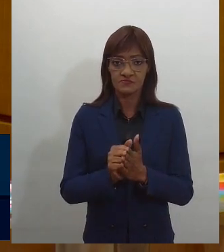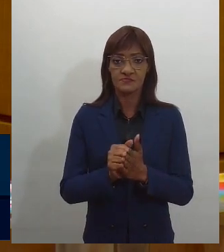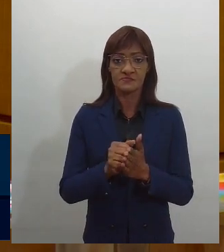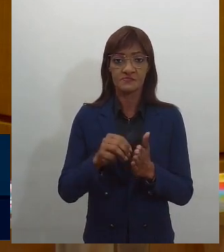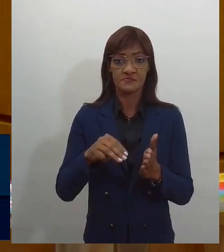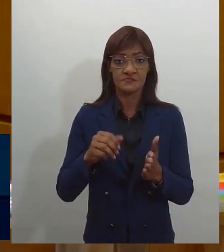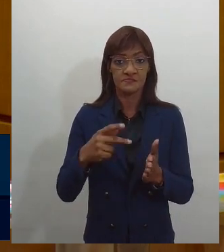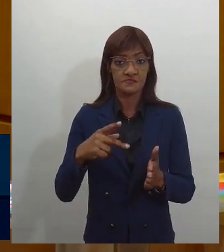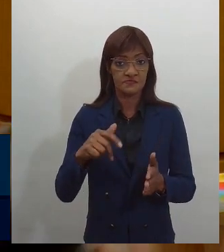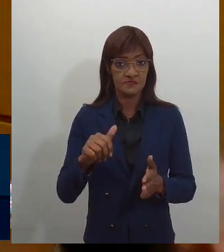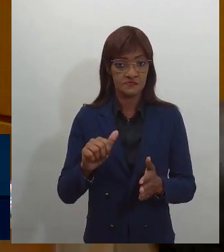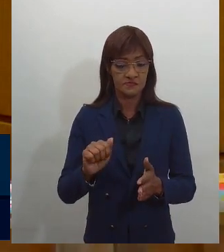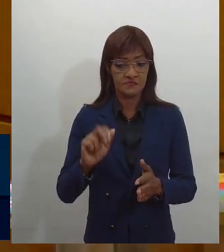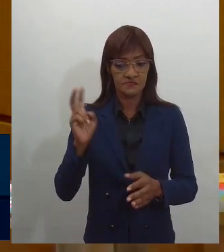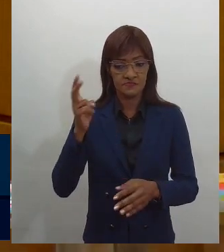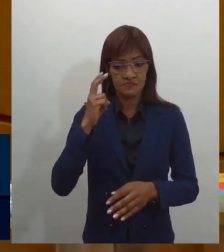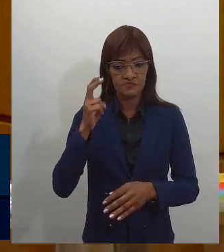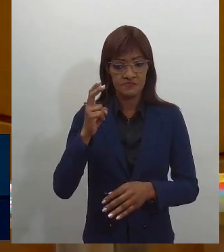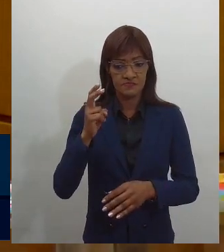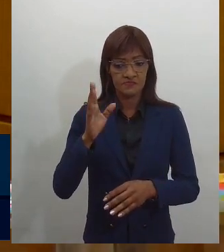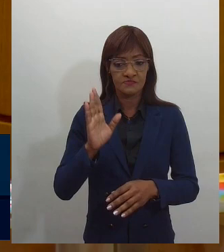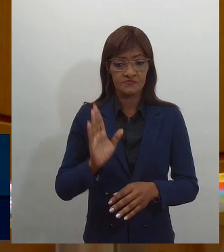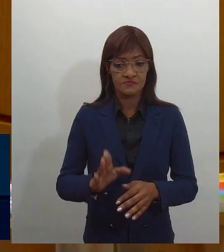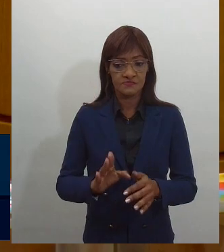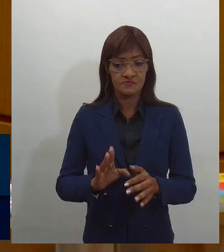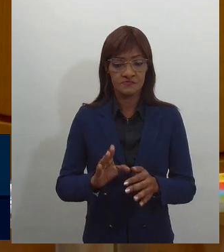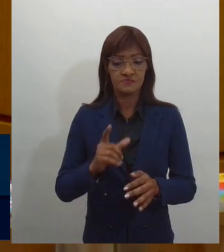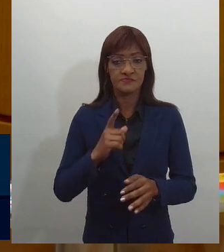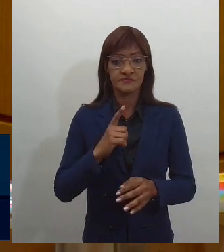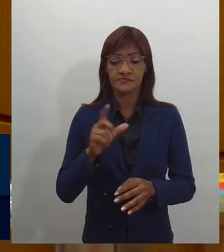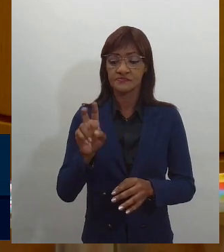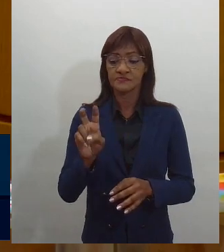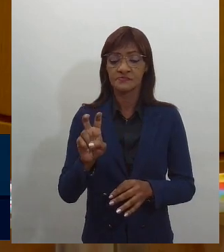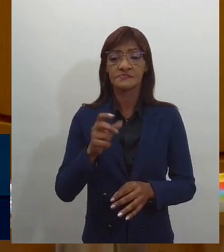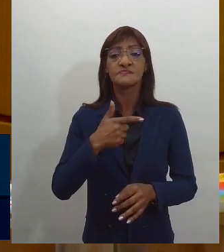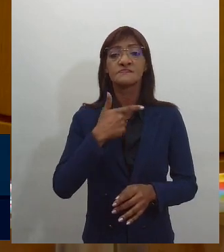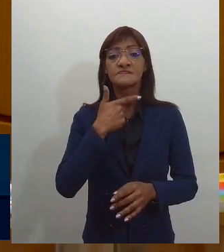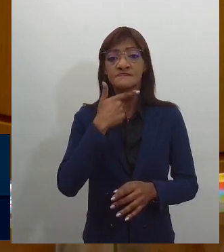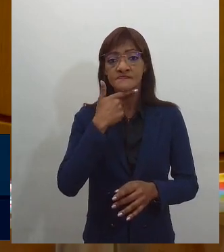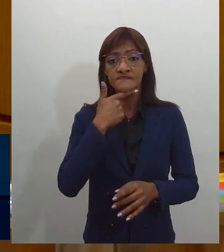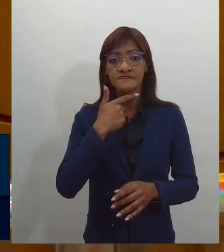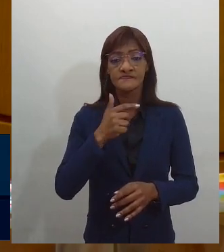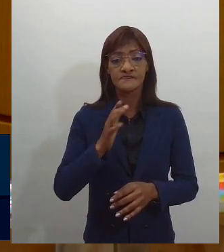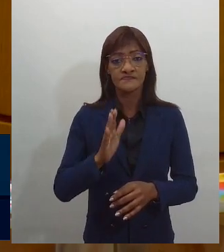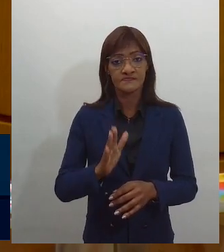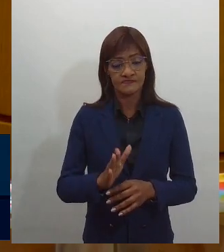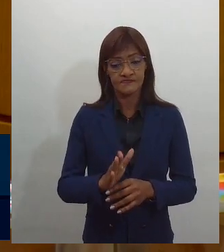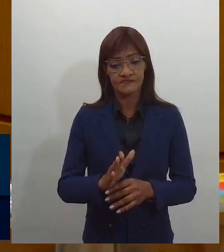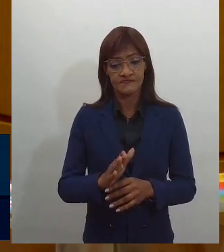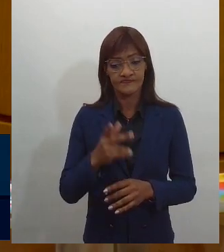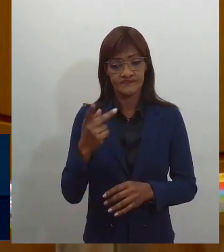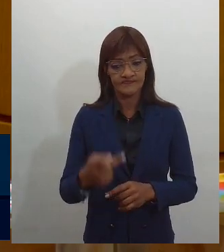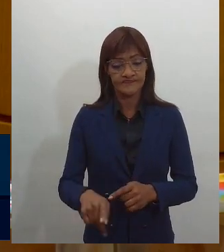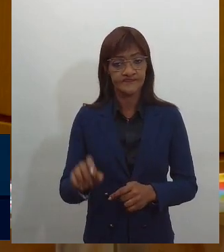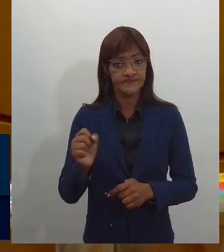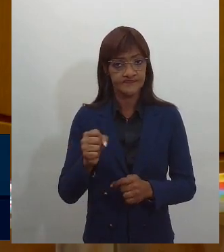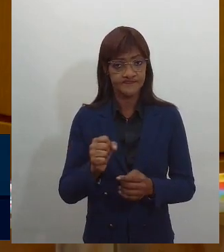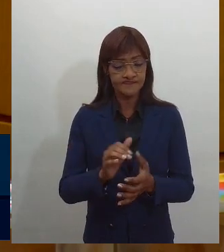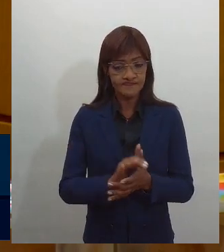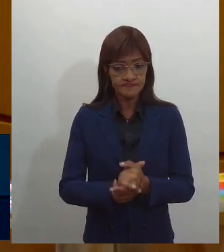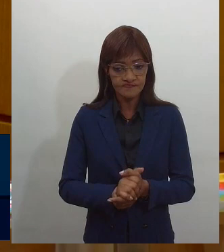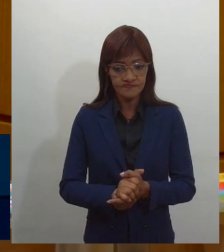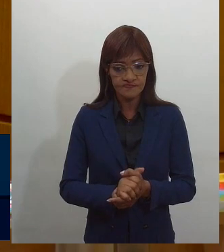certame disponibilizava 5 vagas para o registro da cultura sergipana, sendo pelo